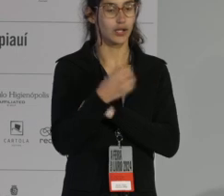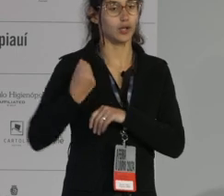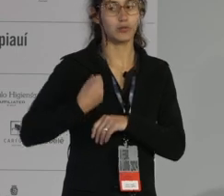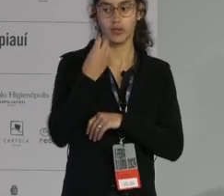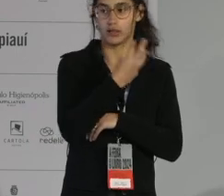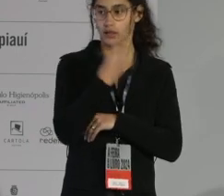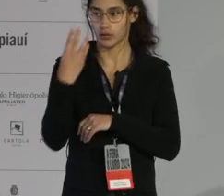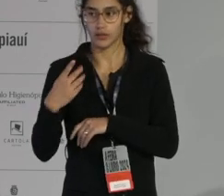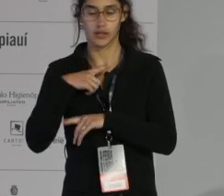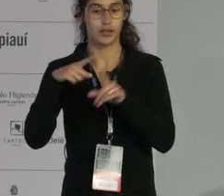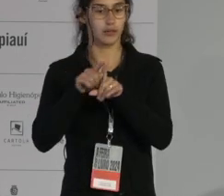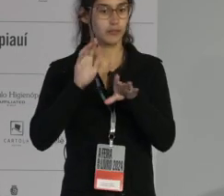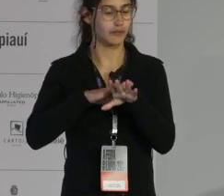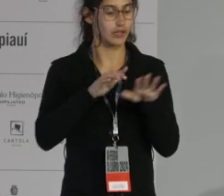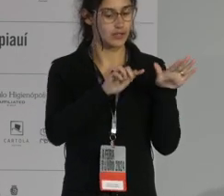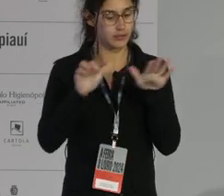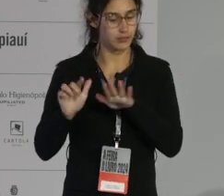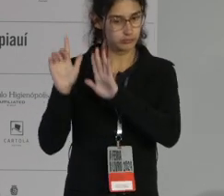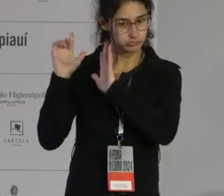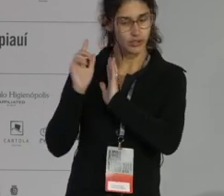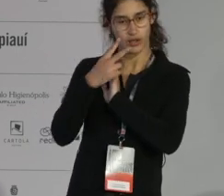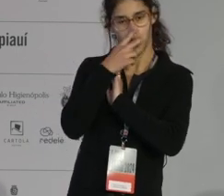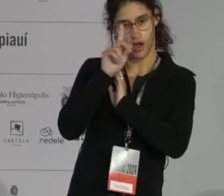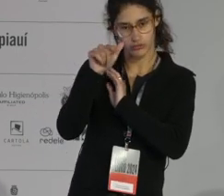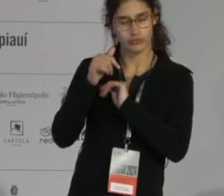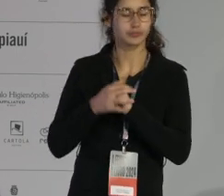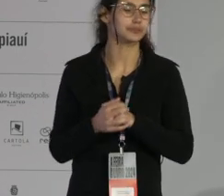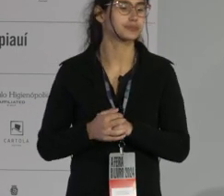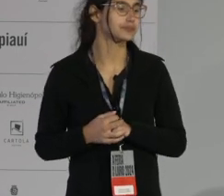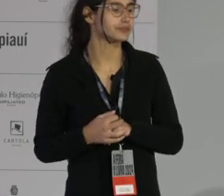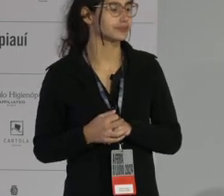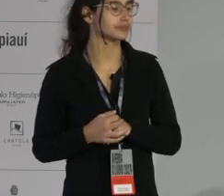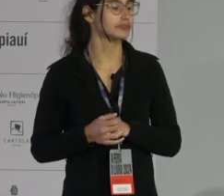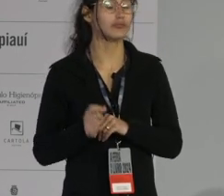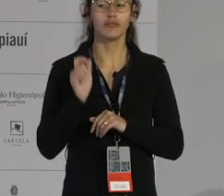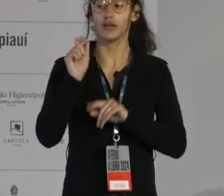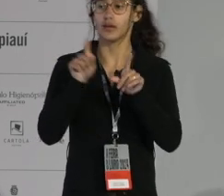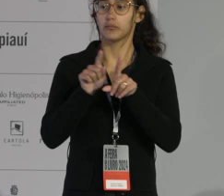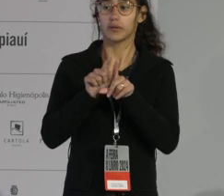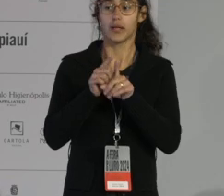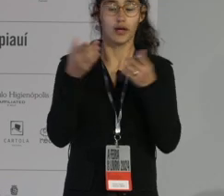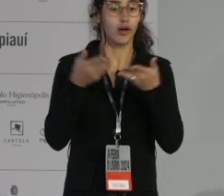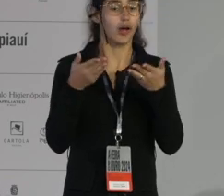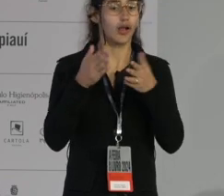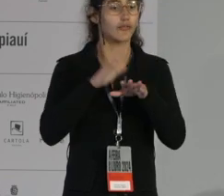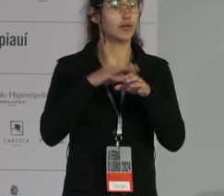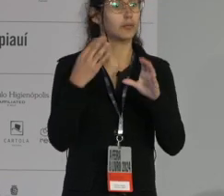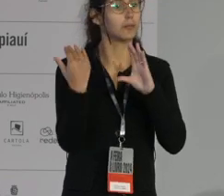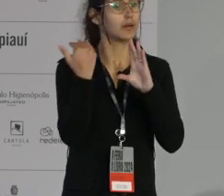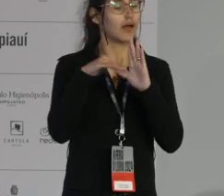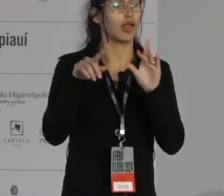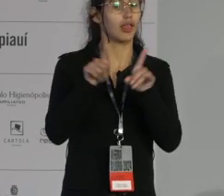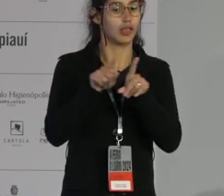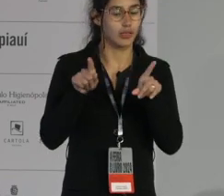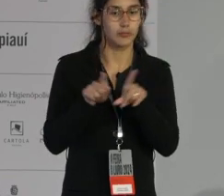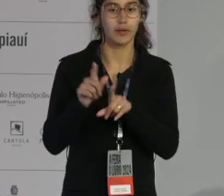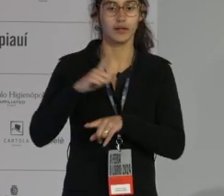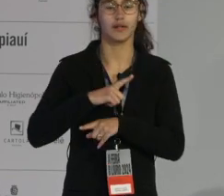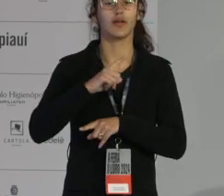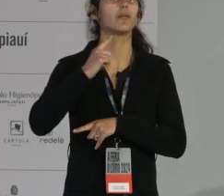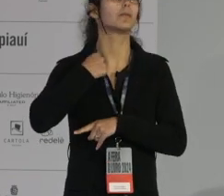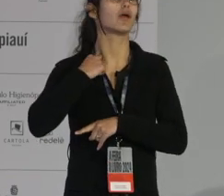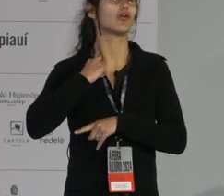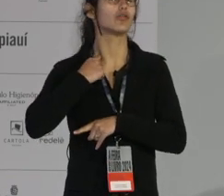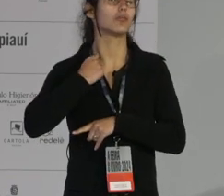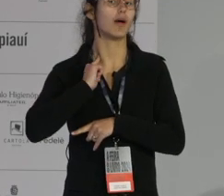34, há uma semana atrás, eu acho. E Nostalgias Canibais foi publicado pela Editora Iné em maio